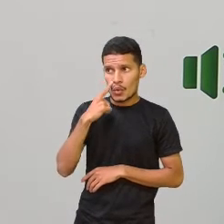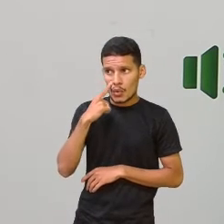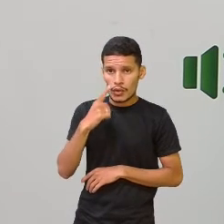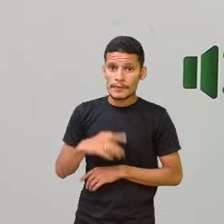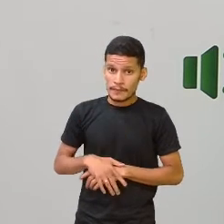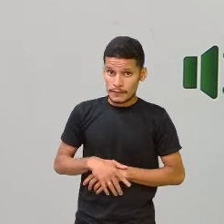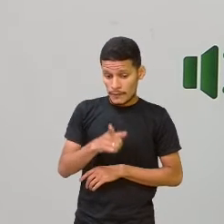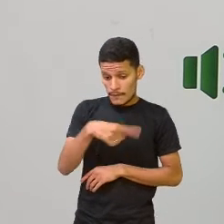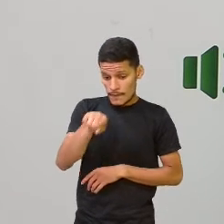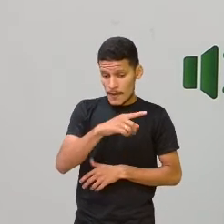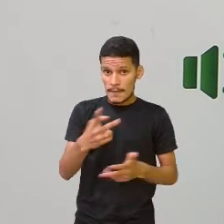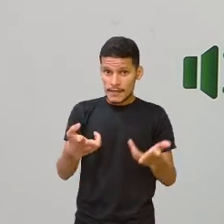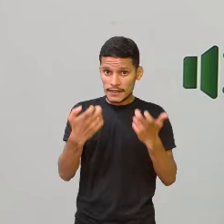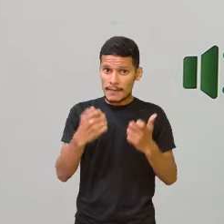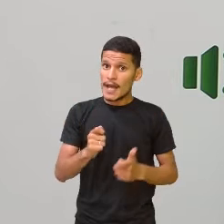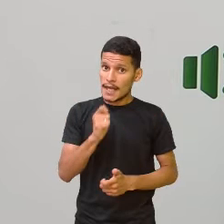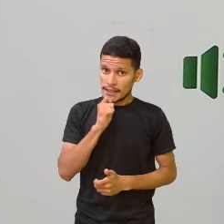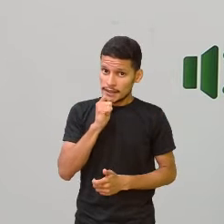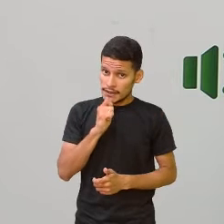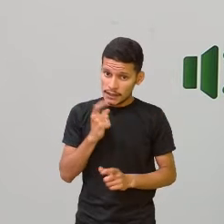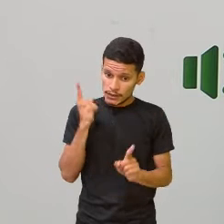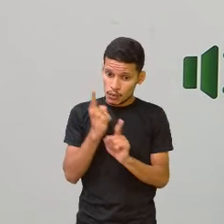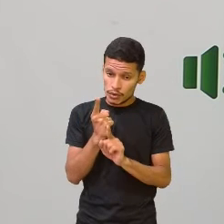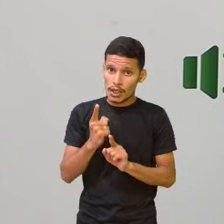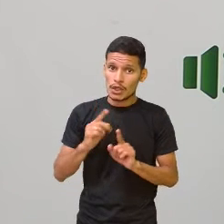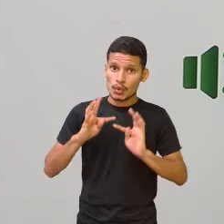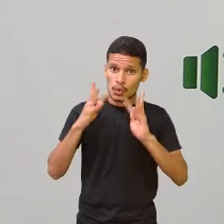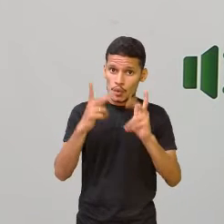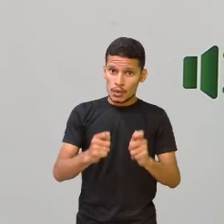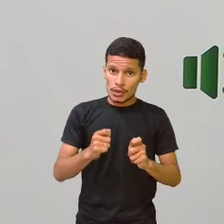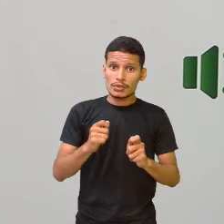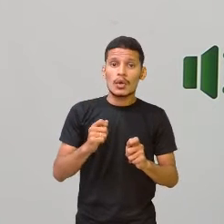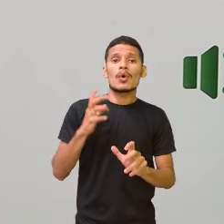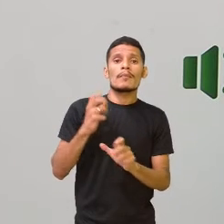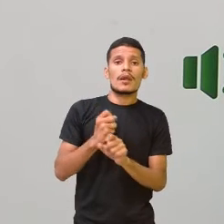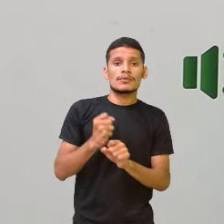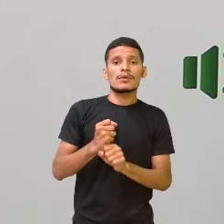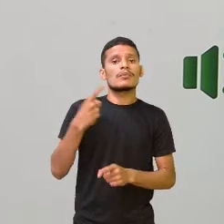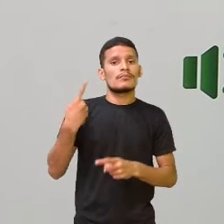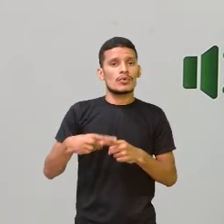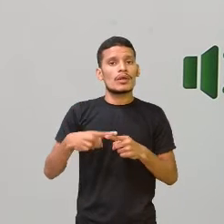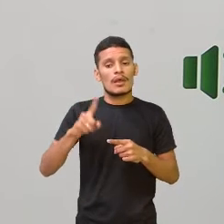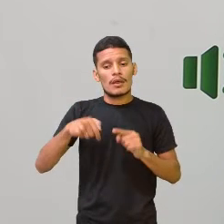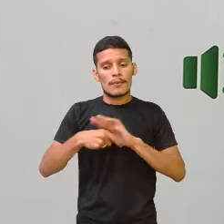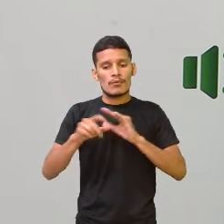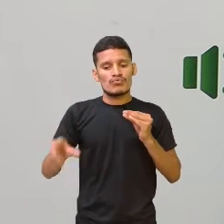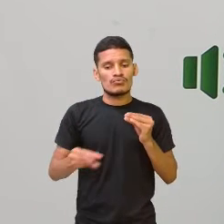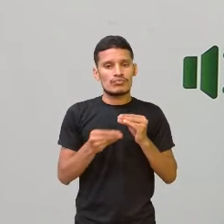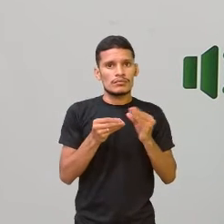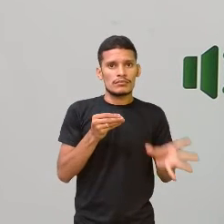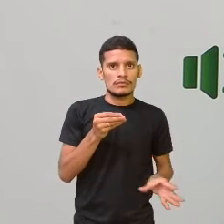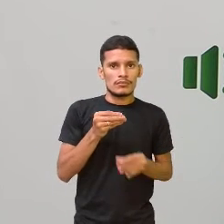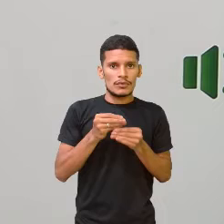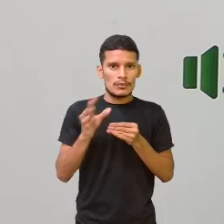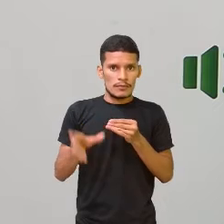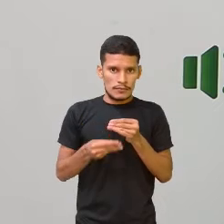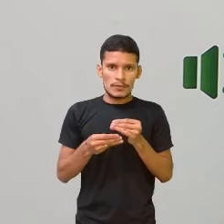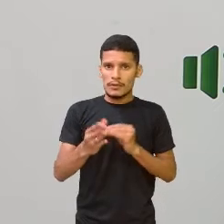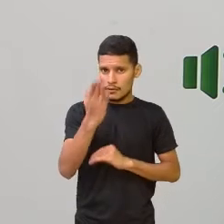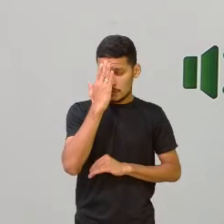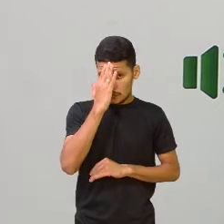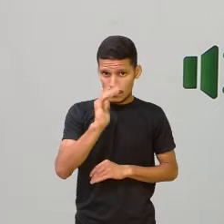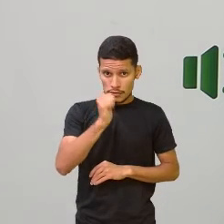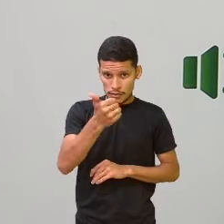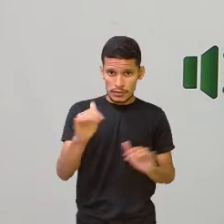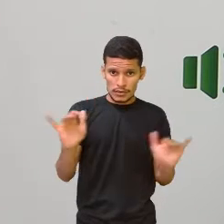a importância de a gente saber todas as operações, porque uma complementa a outra. Tudo ok? Tudo